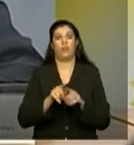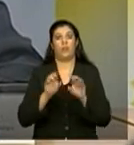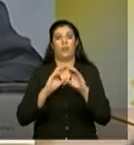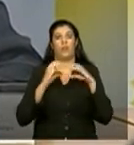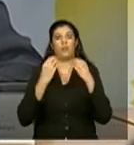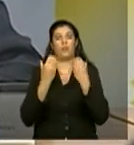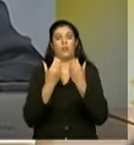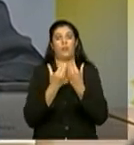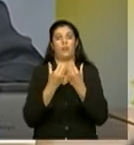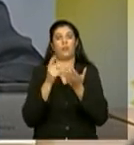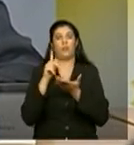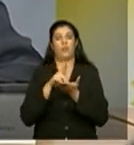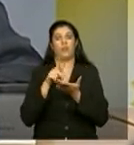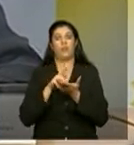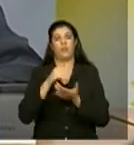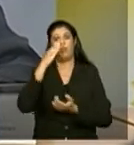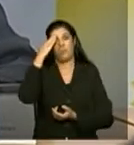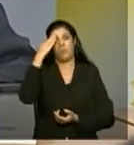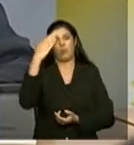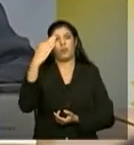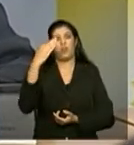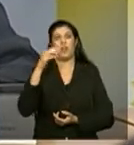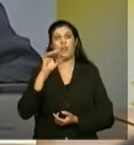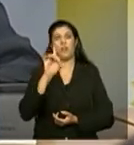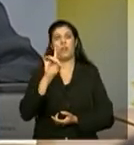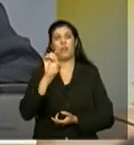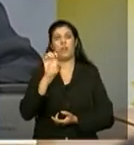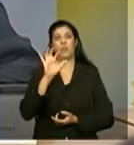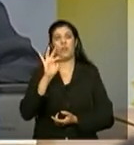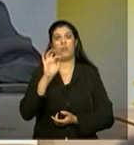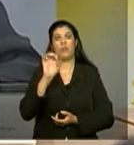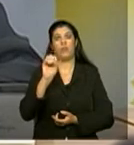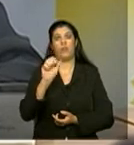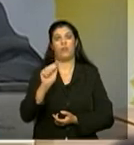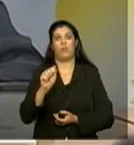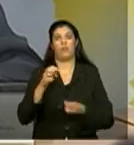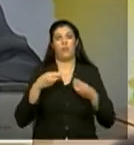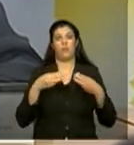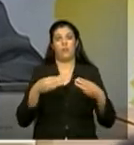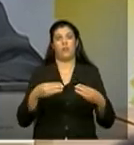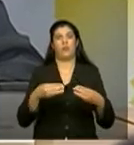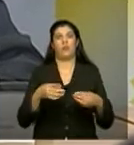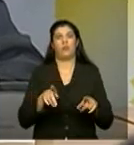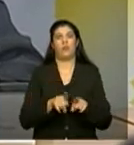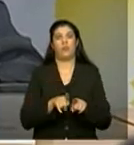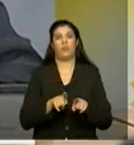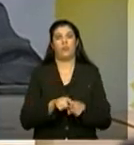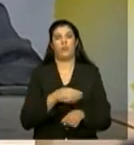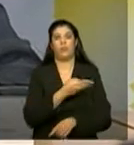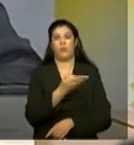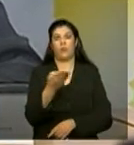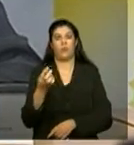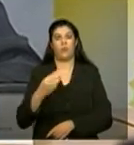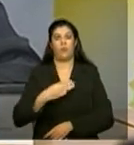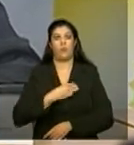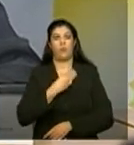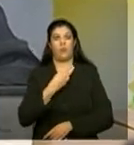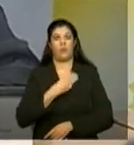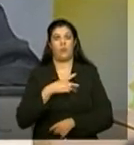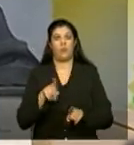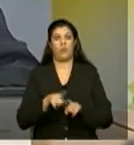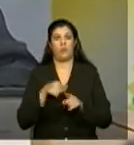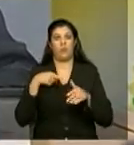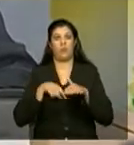da defesa se os espíritos de exercer o trabalho e tal grande